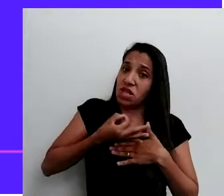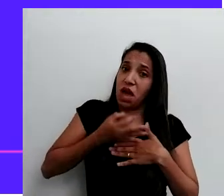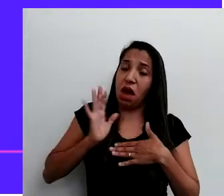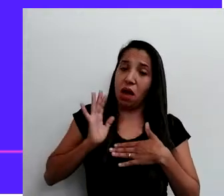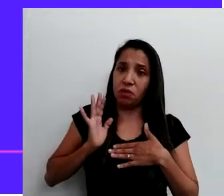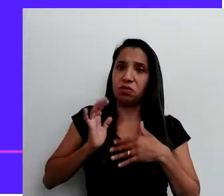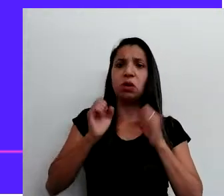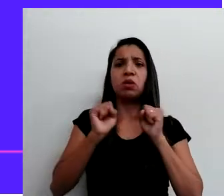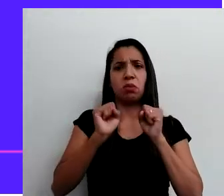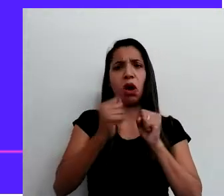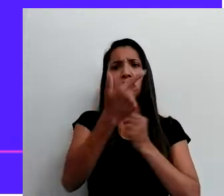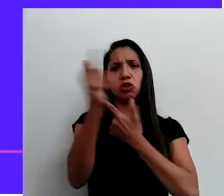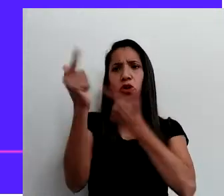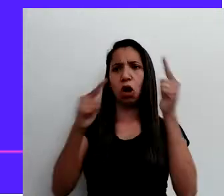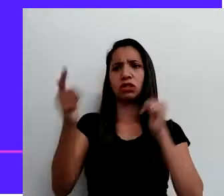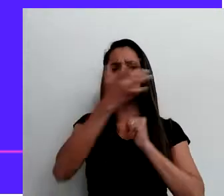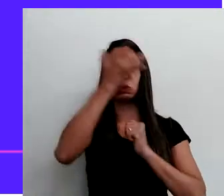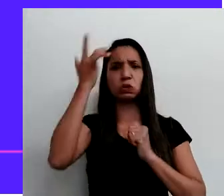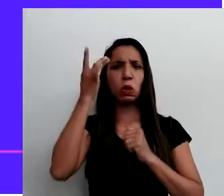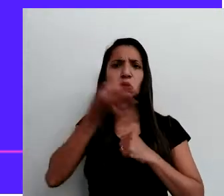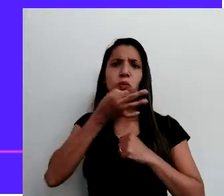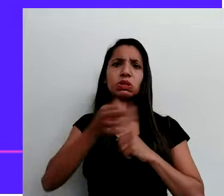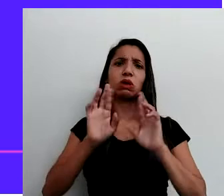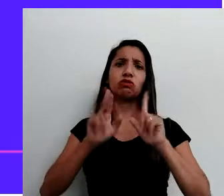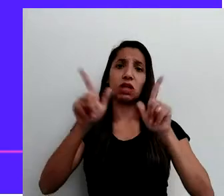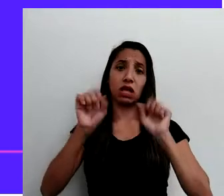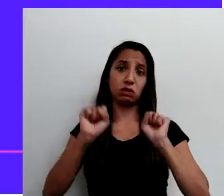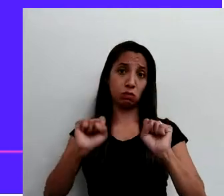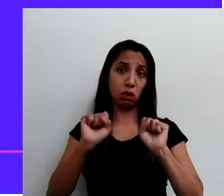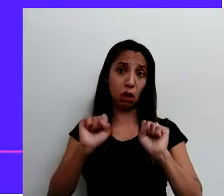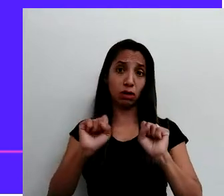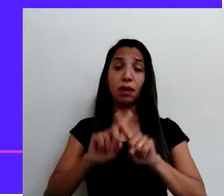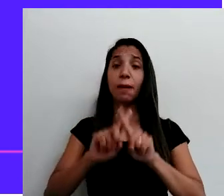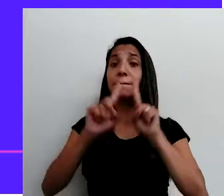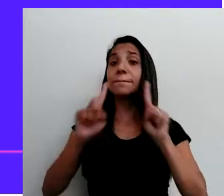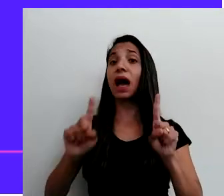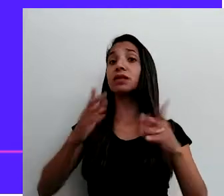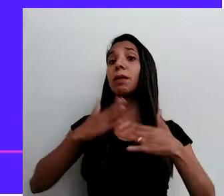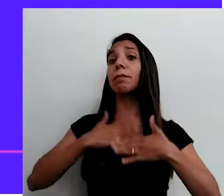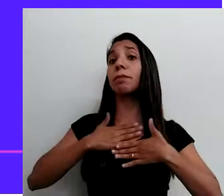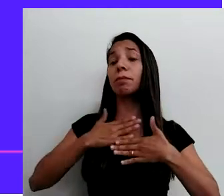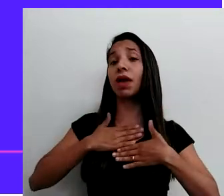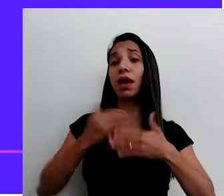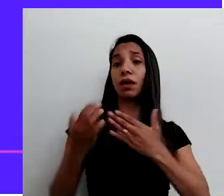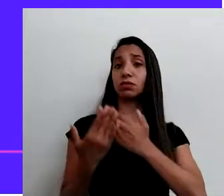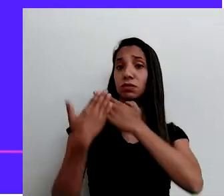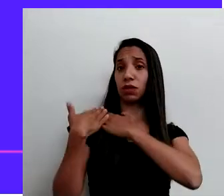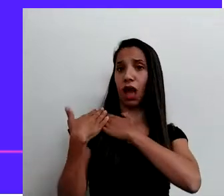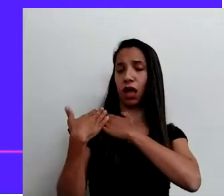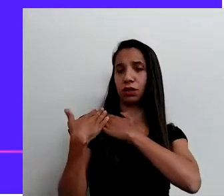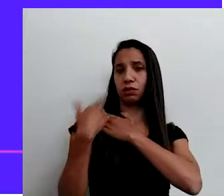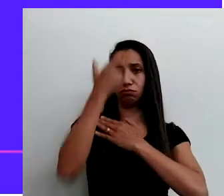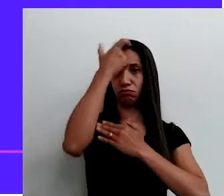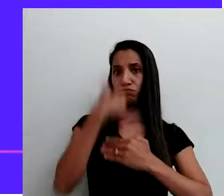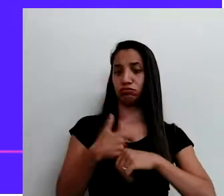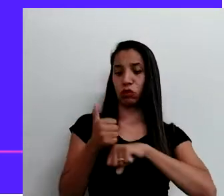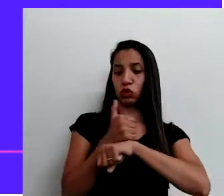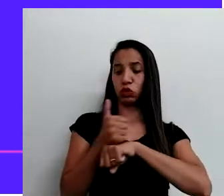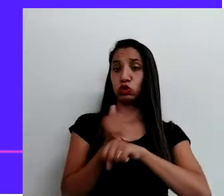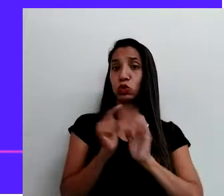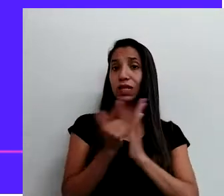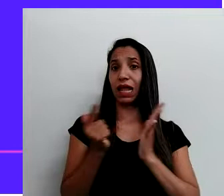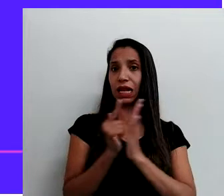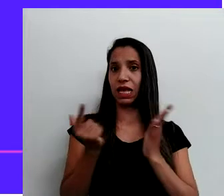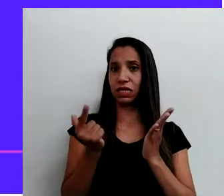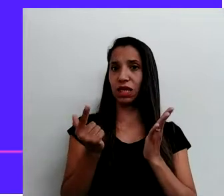Agora, meu papel como jornalista, eu vejo como reportar tendências, né? Eu